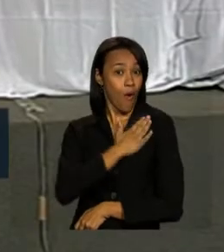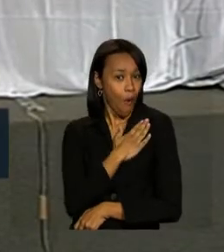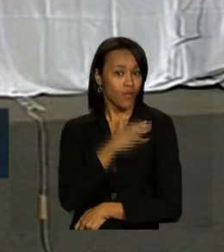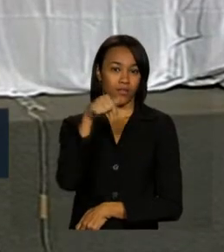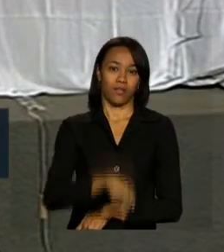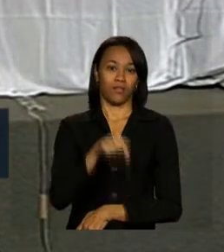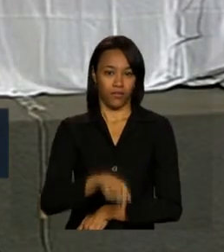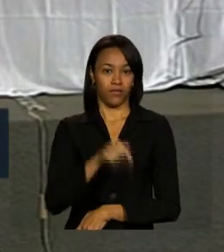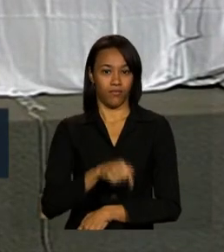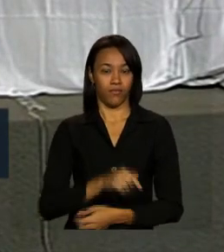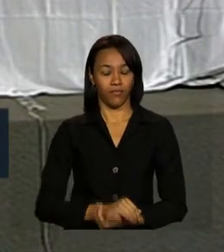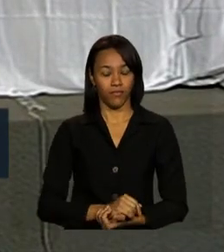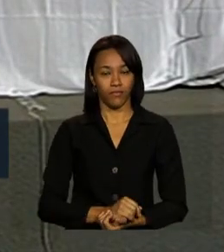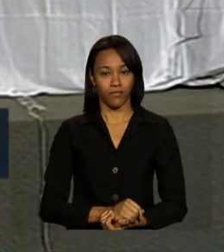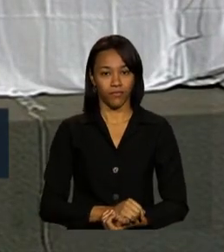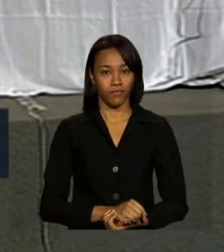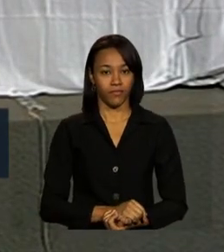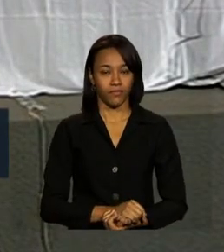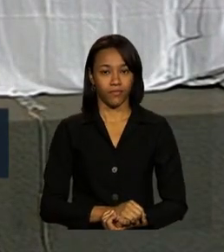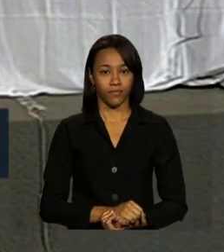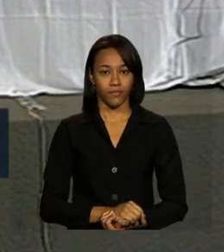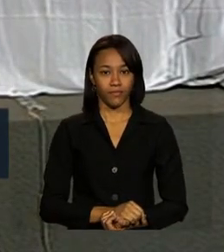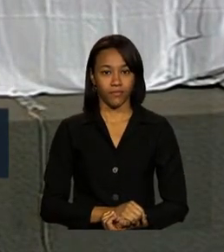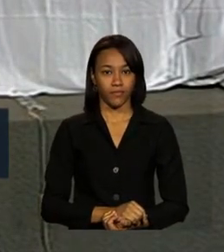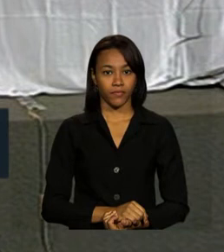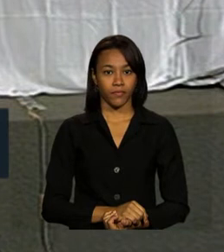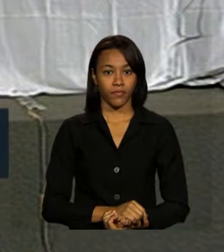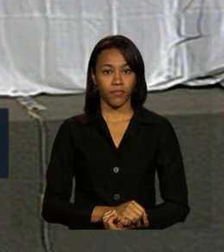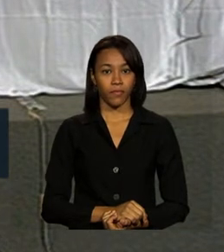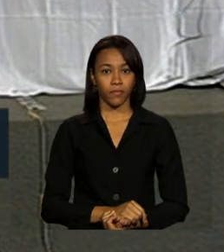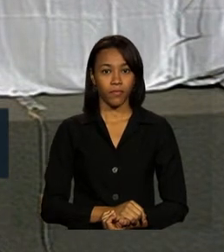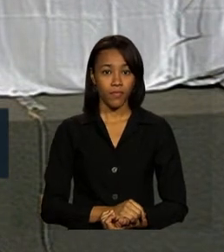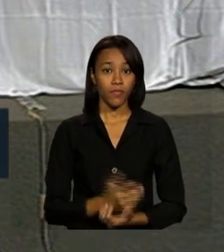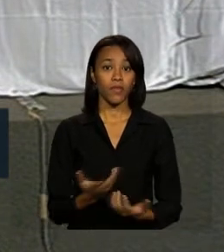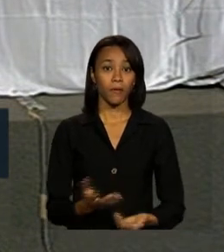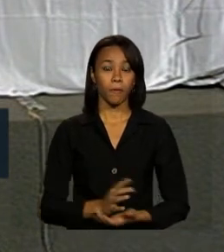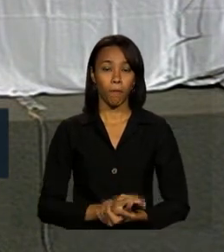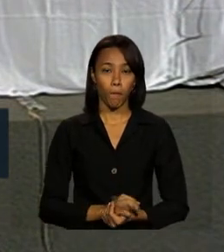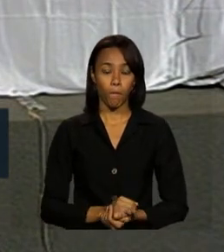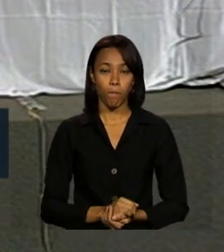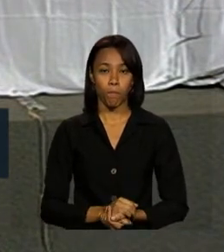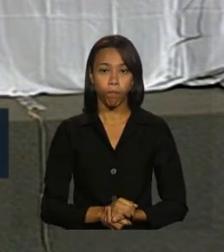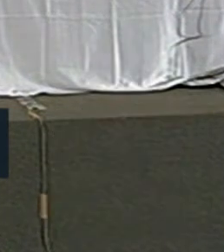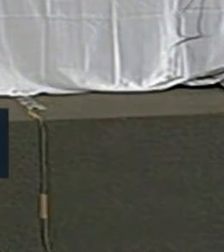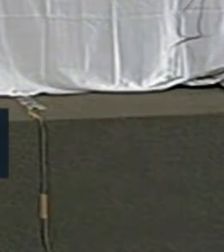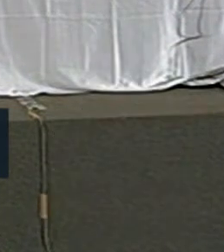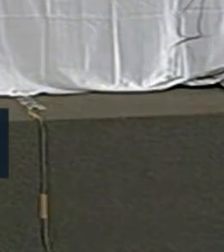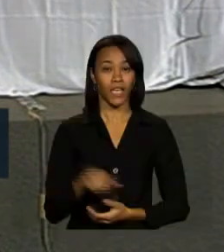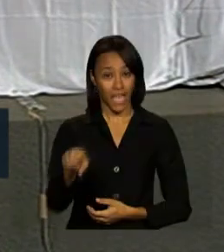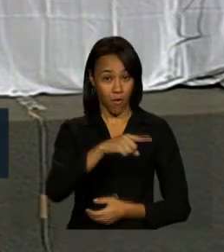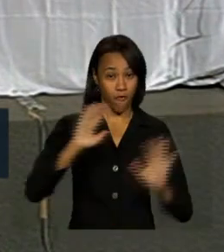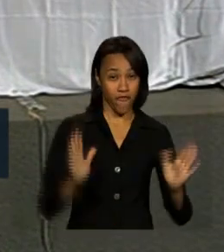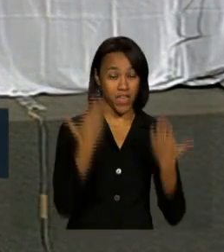causa da escravidão. Que comem fichuada com vocês,